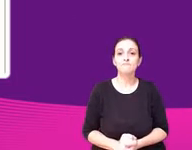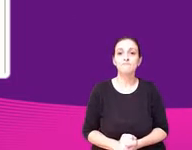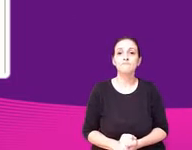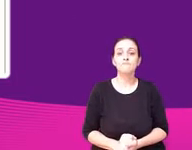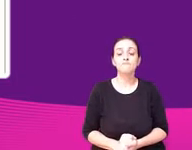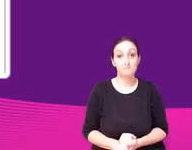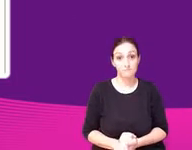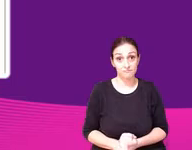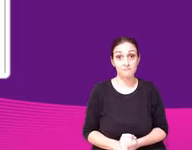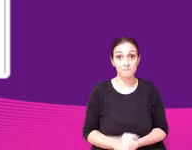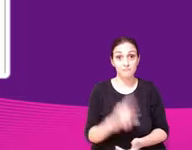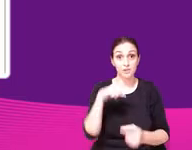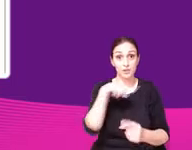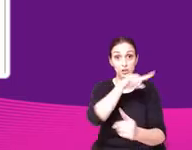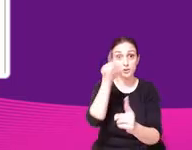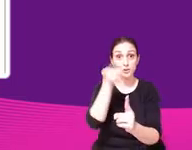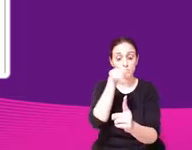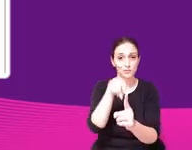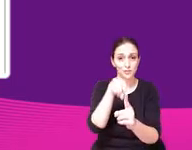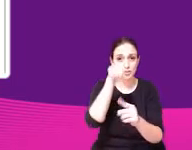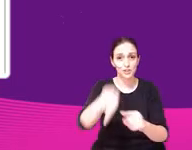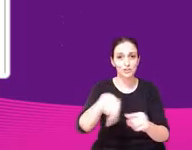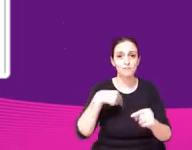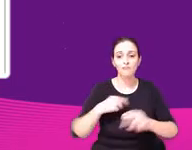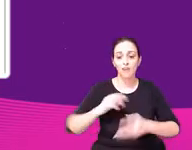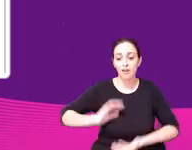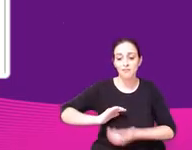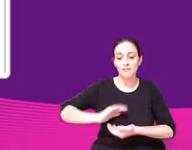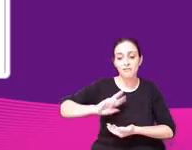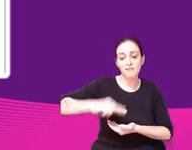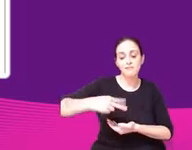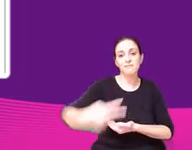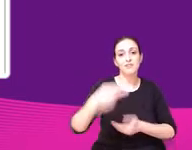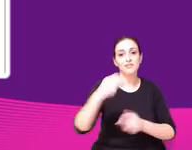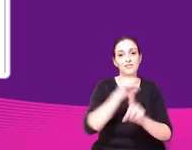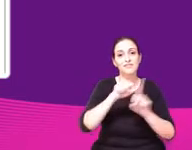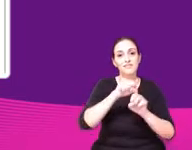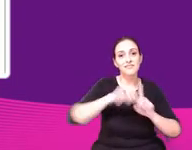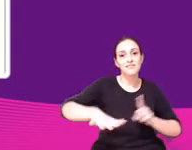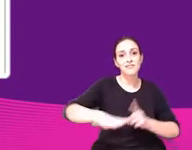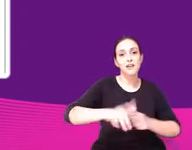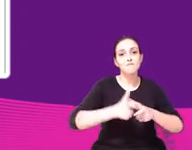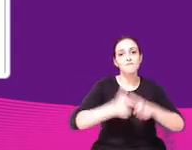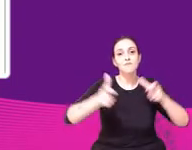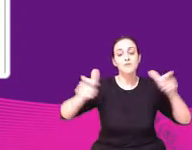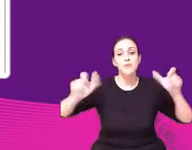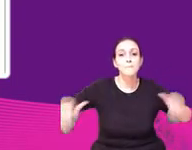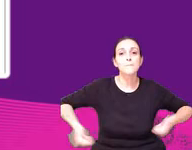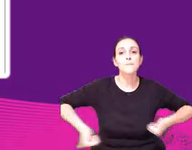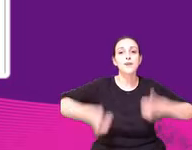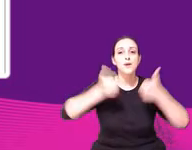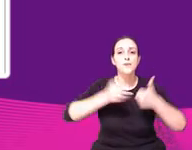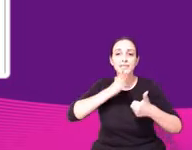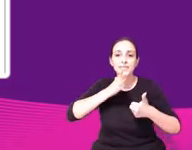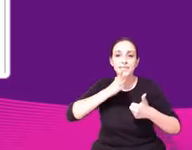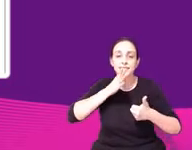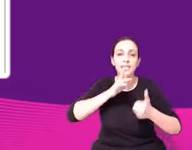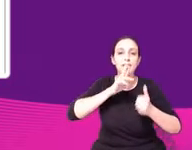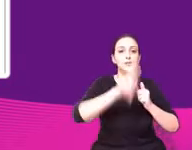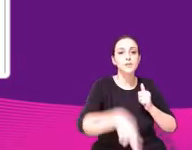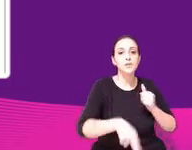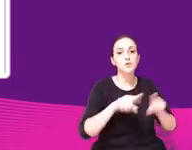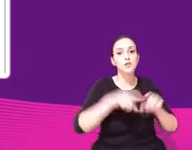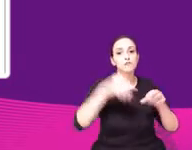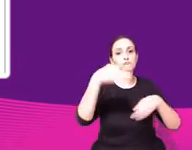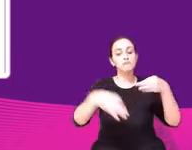Os nossos objetivos no transplante como sociedade são aumentar o número, conhecer e melhorar os resultados, justiça na